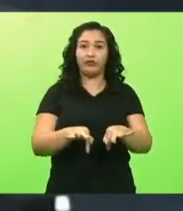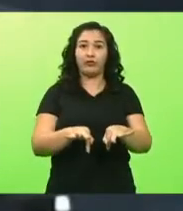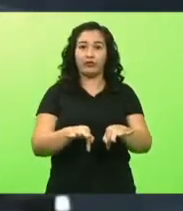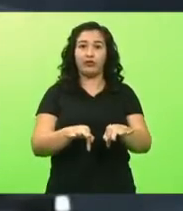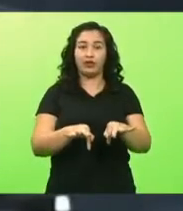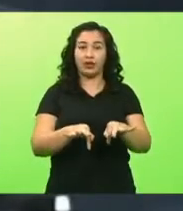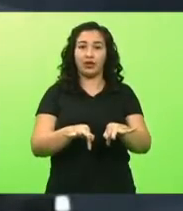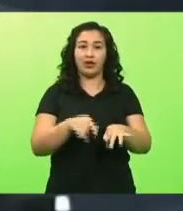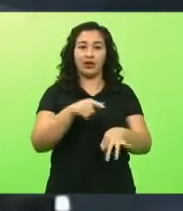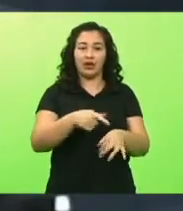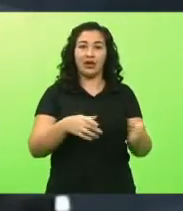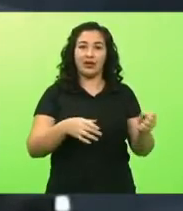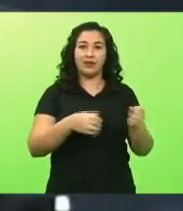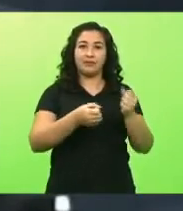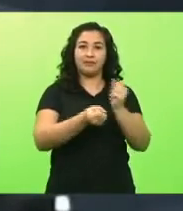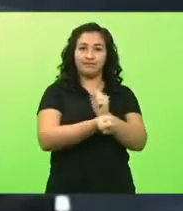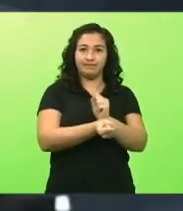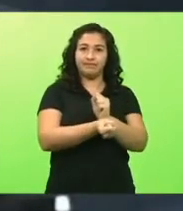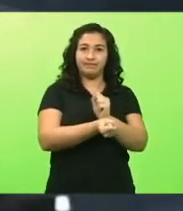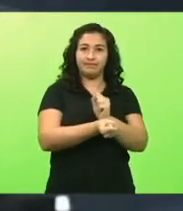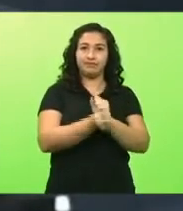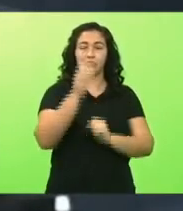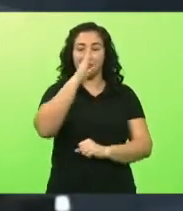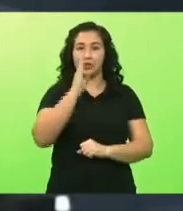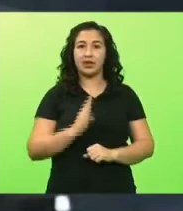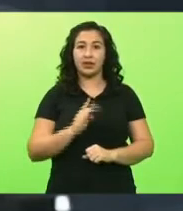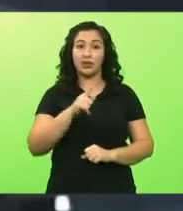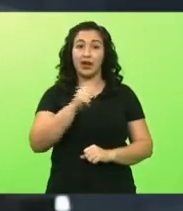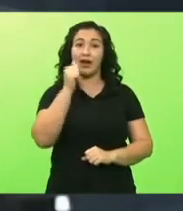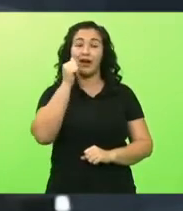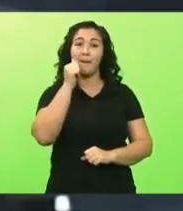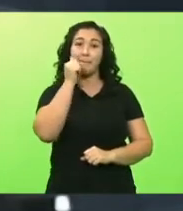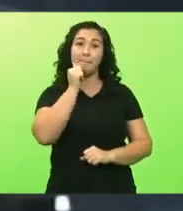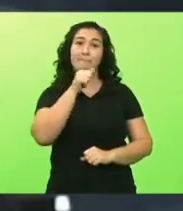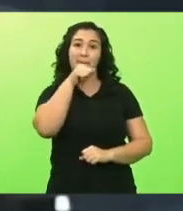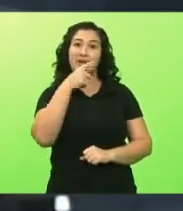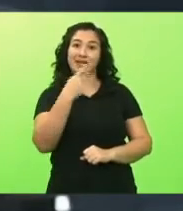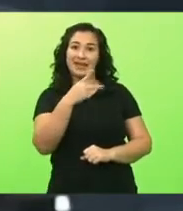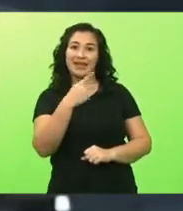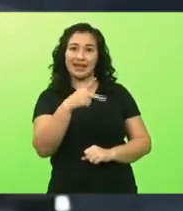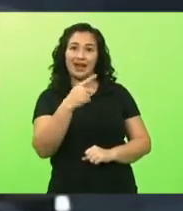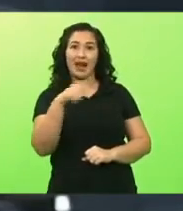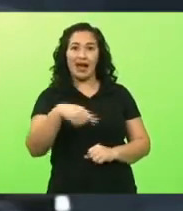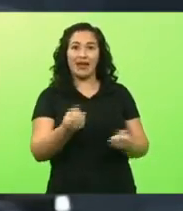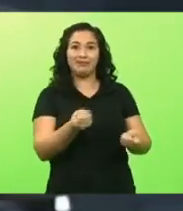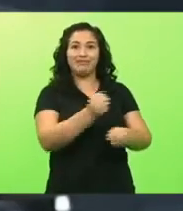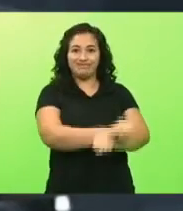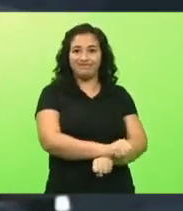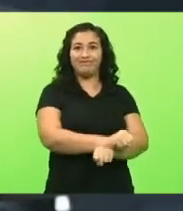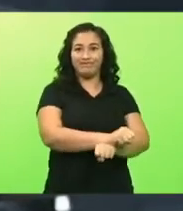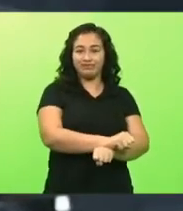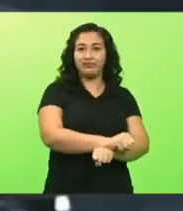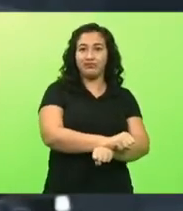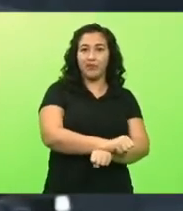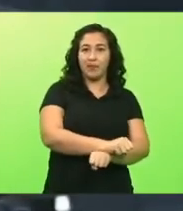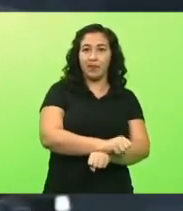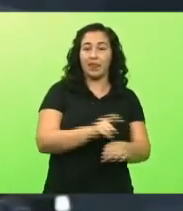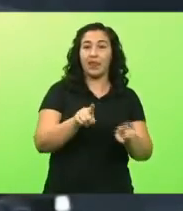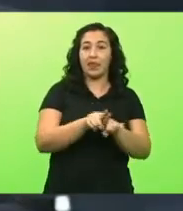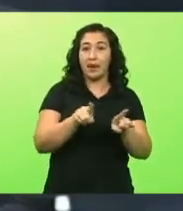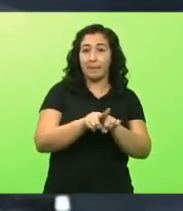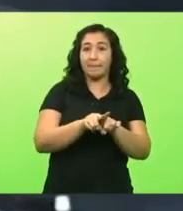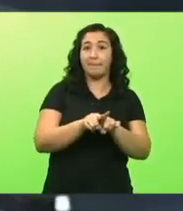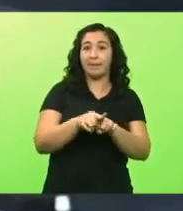Brasil. Sua mãe era escrava liberta, lavadeira. O seu pai era jardineiro